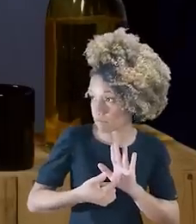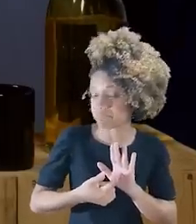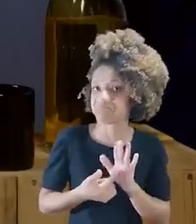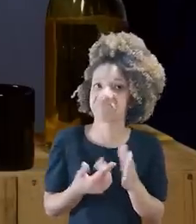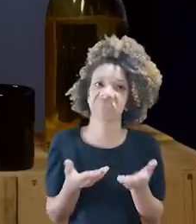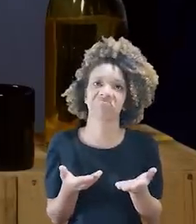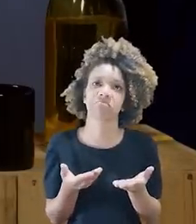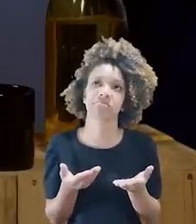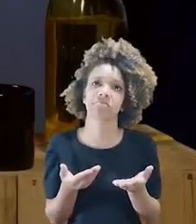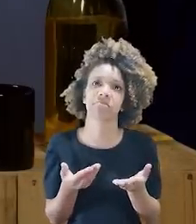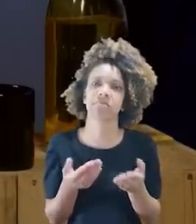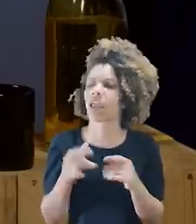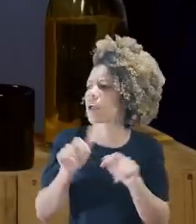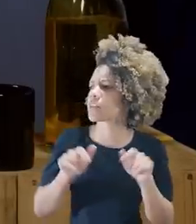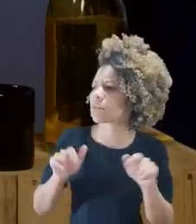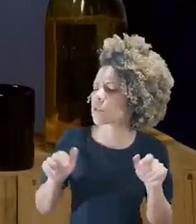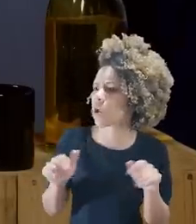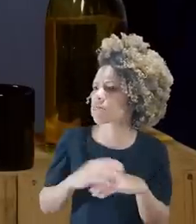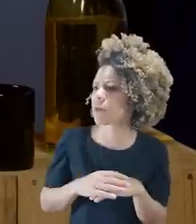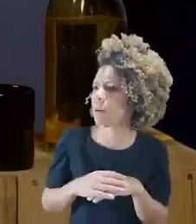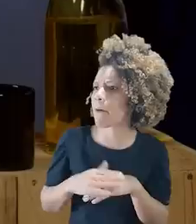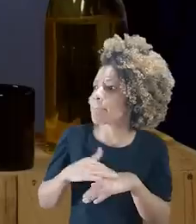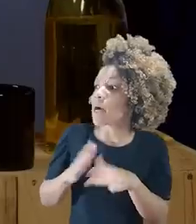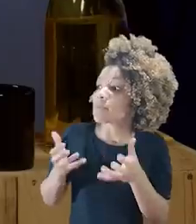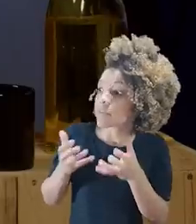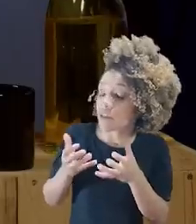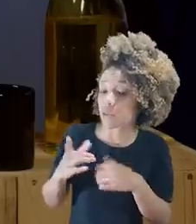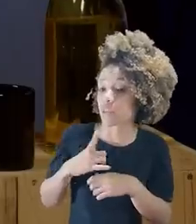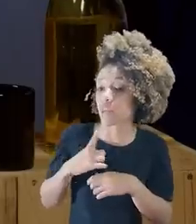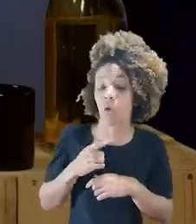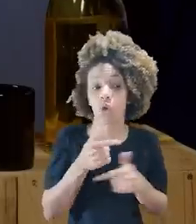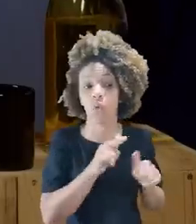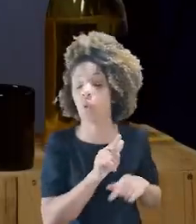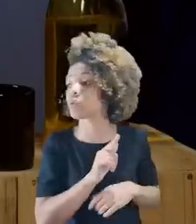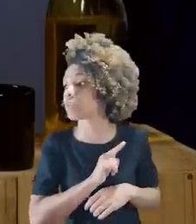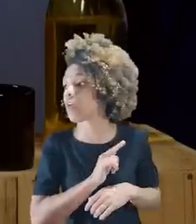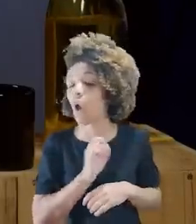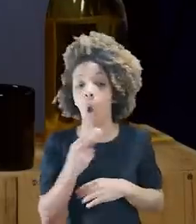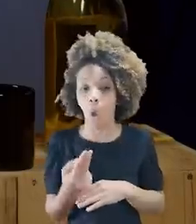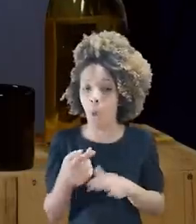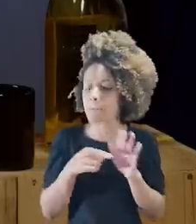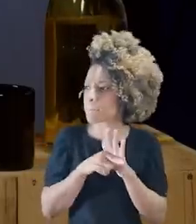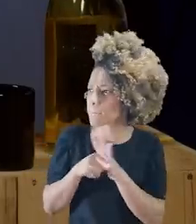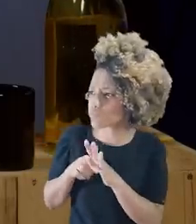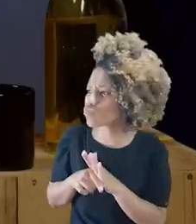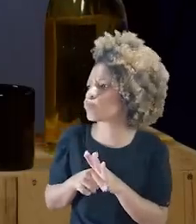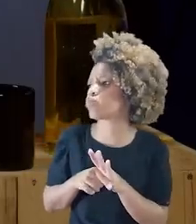e as pessoas estão cada vez mais querendo ter o que o outro tem ou buscando